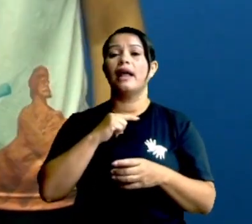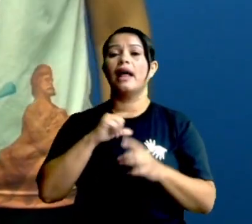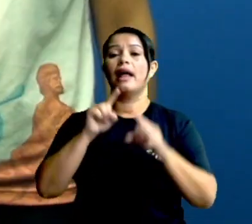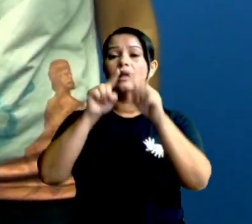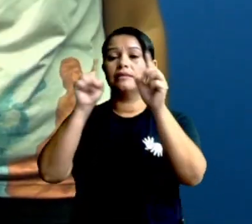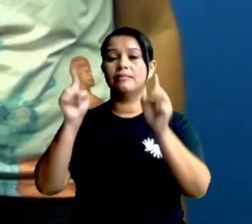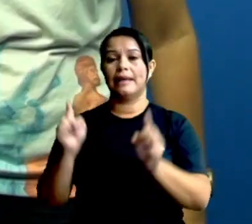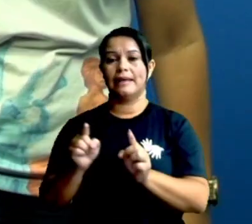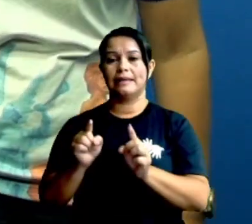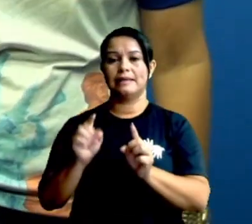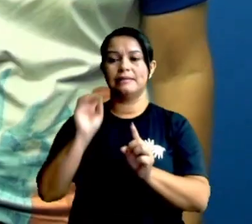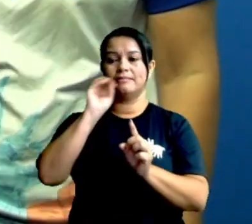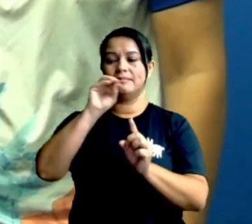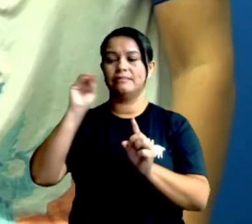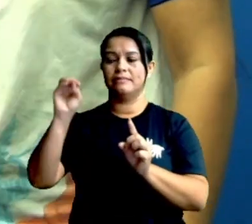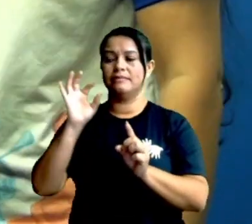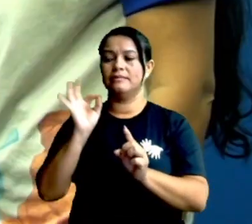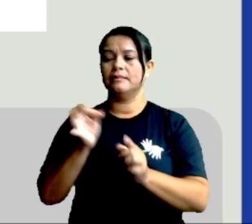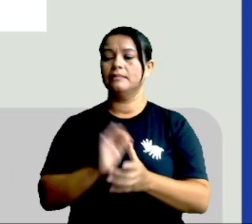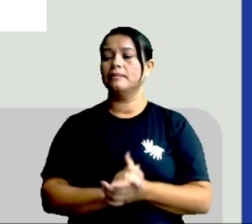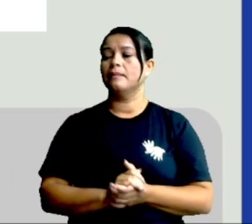dentro do meu parênteses. Certinho?